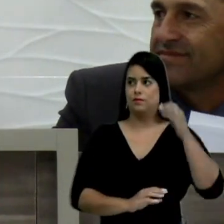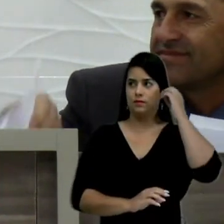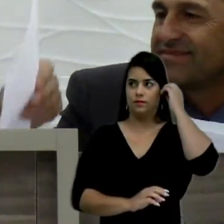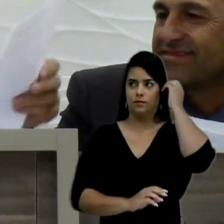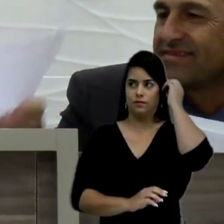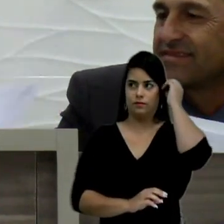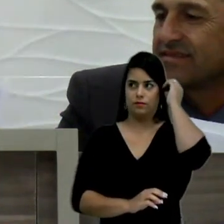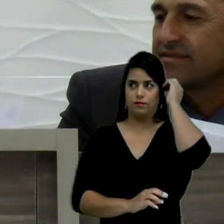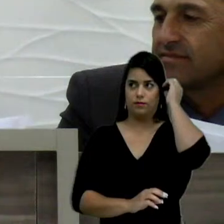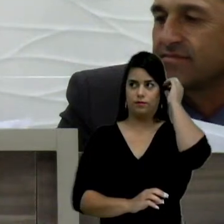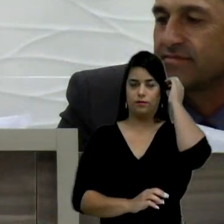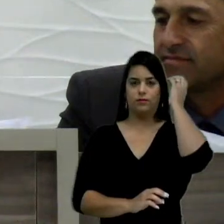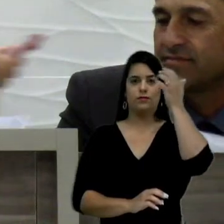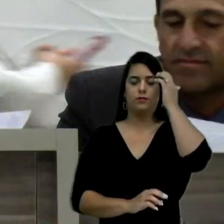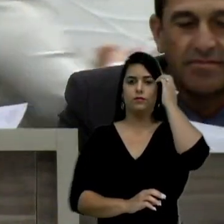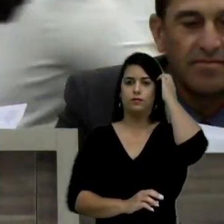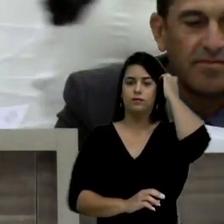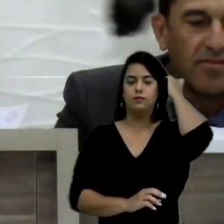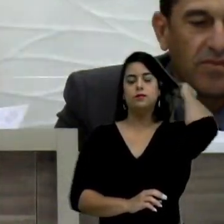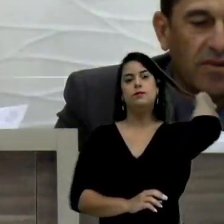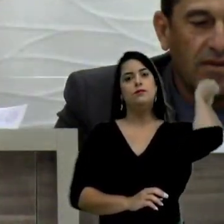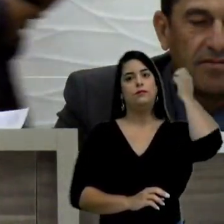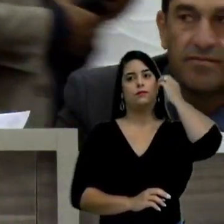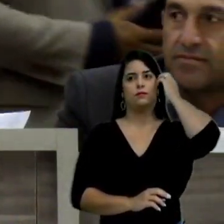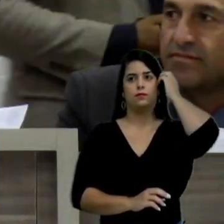Vou colocar em votação o requerimento.